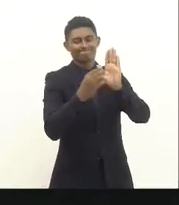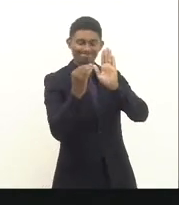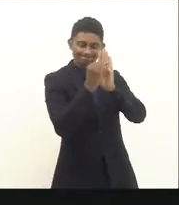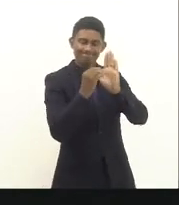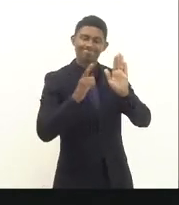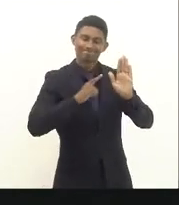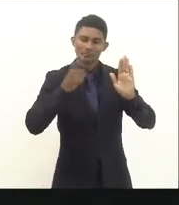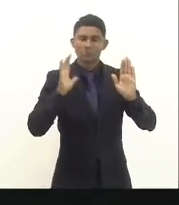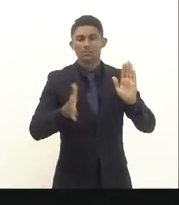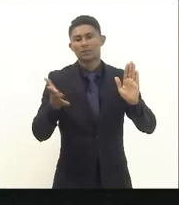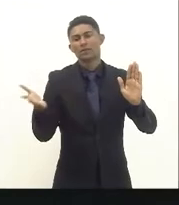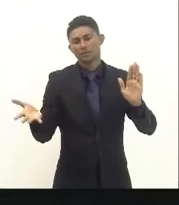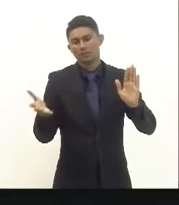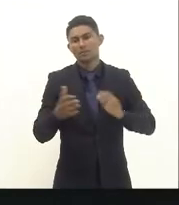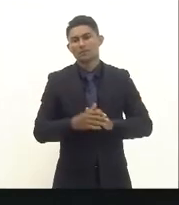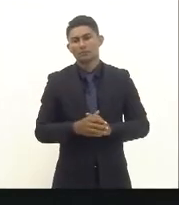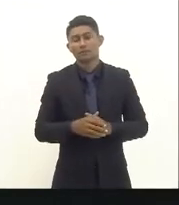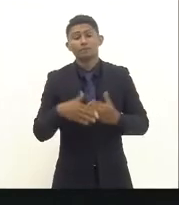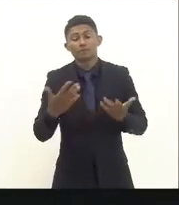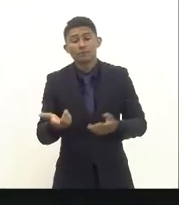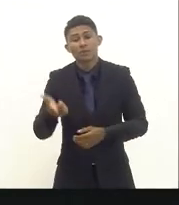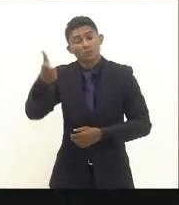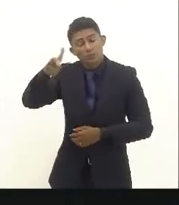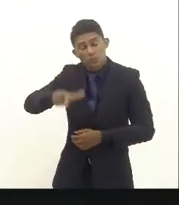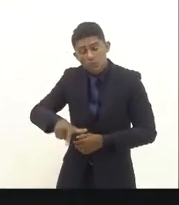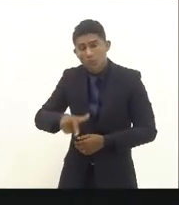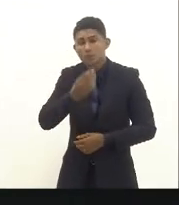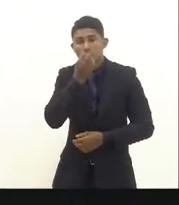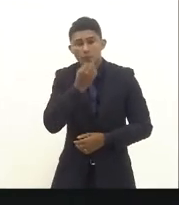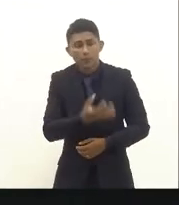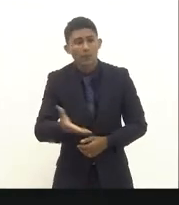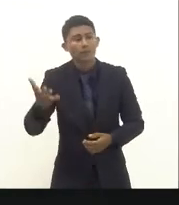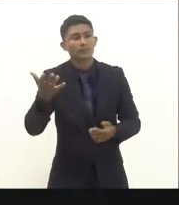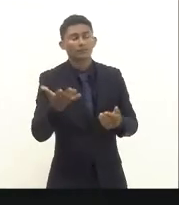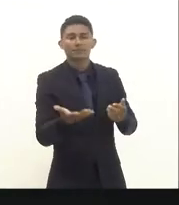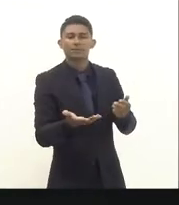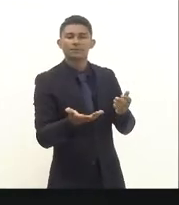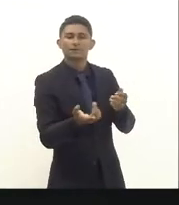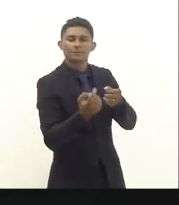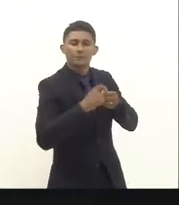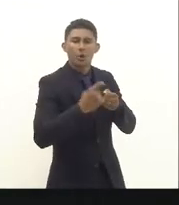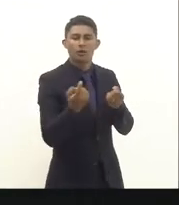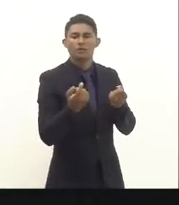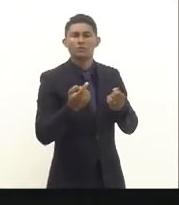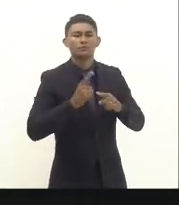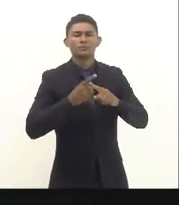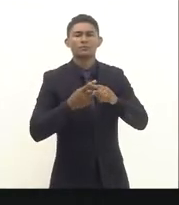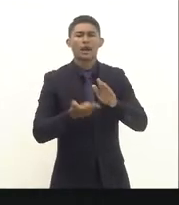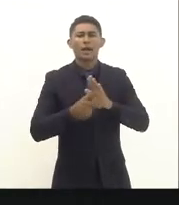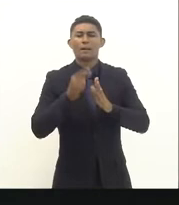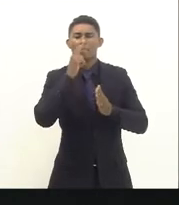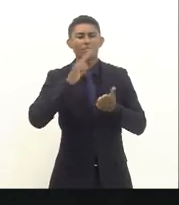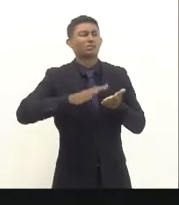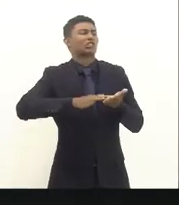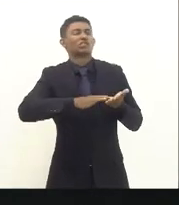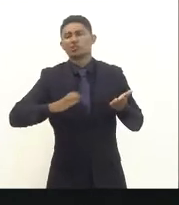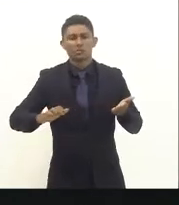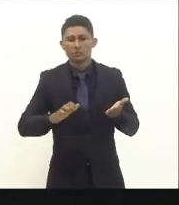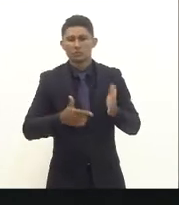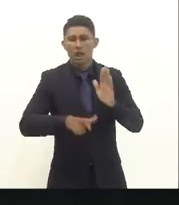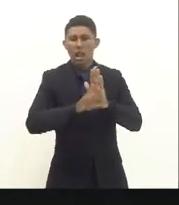e quem está Restitui é difícil benefício foi retirado de forma ilegal